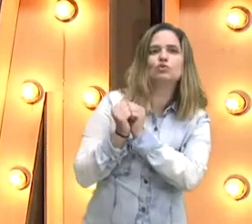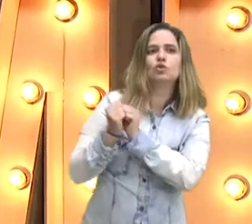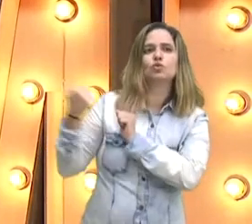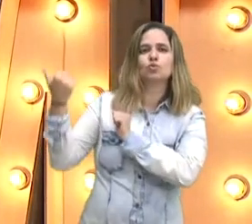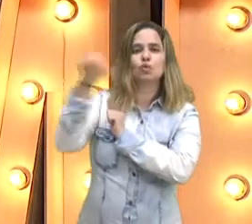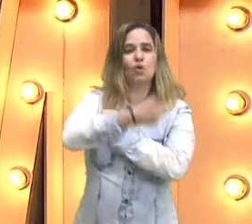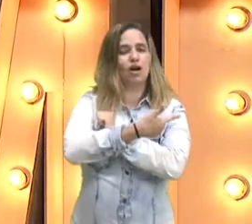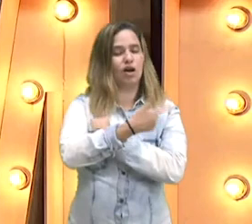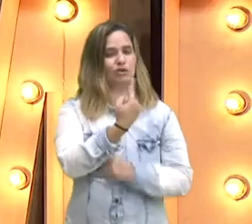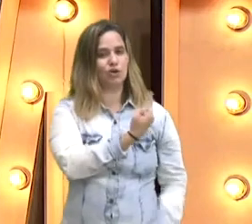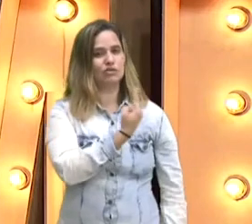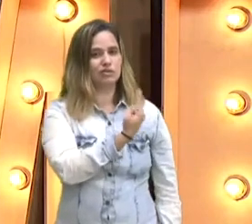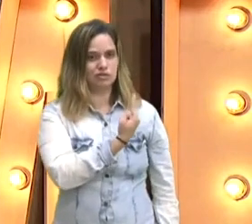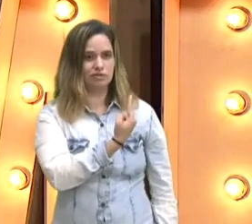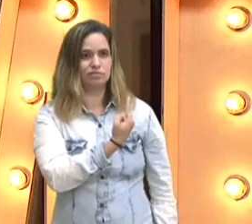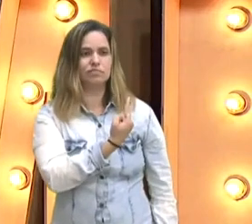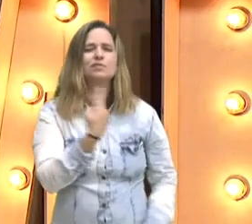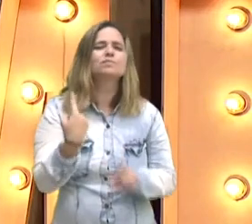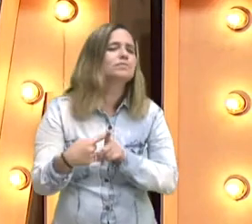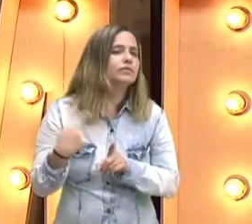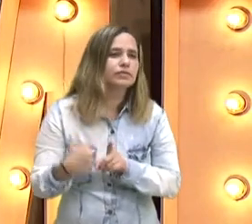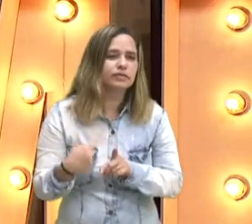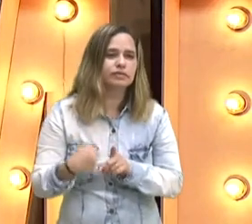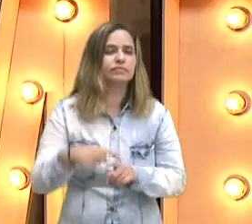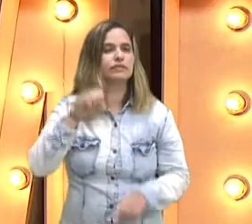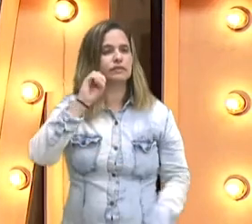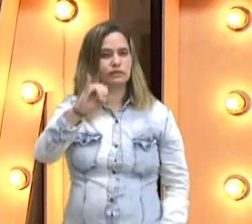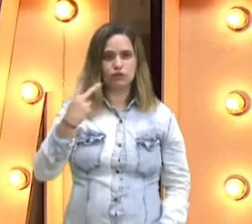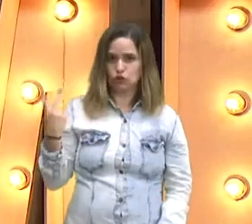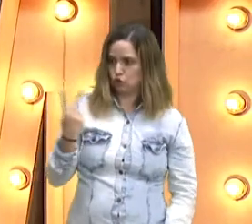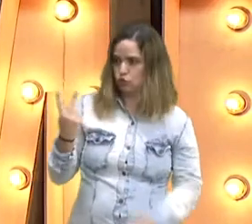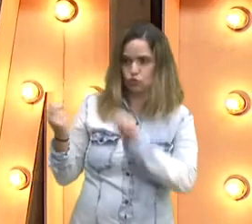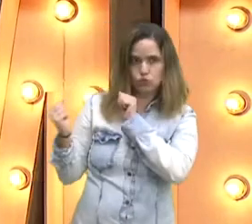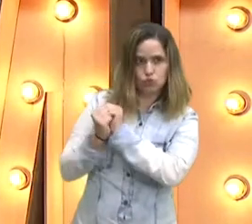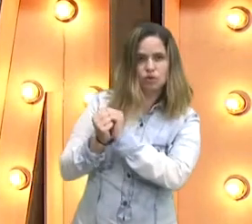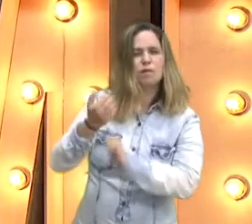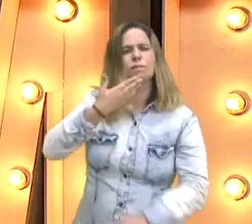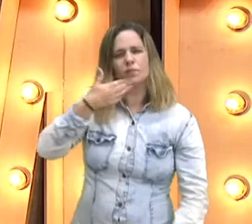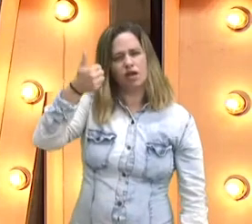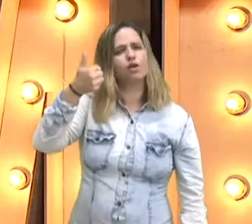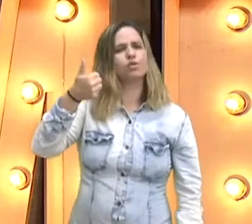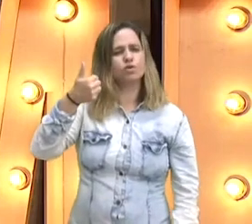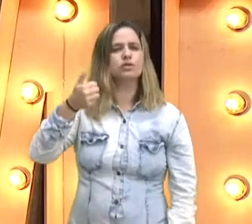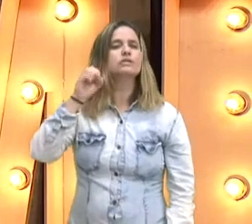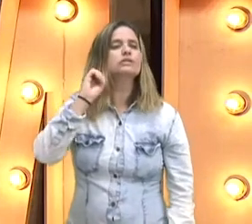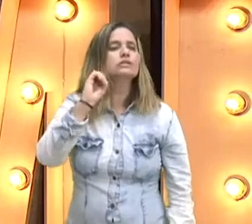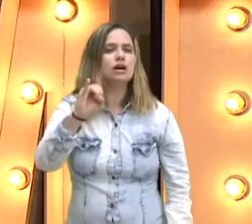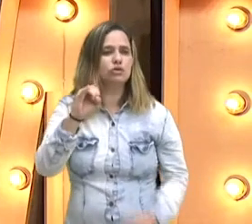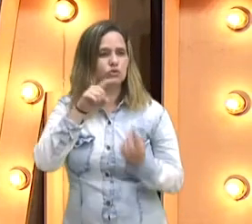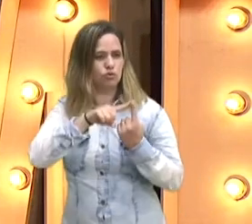maior é a recompensa do trabalho de duas pessoas. Se um cair, o amigo pode